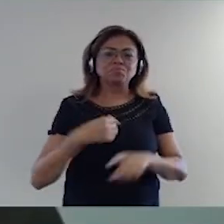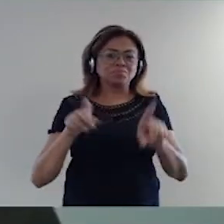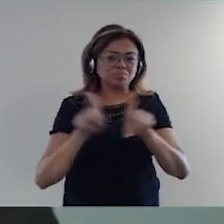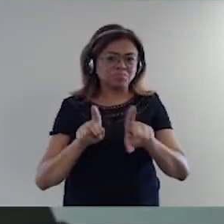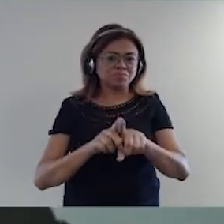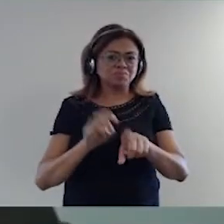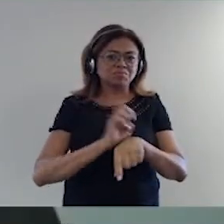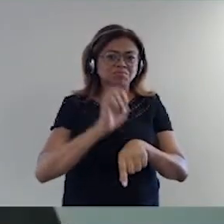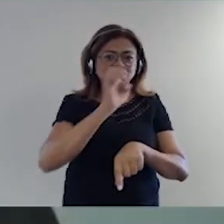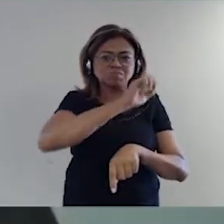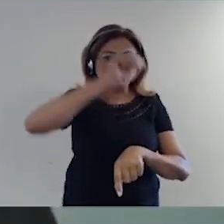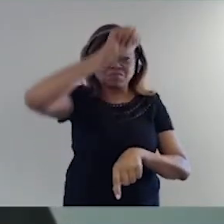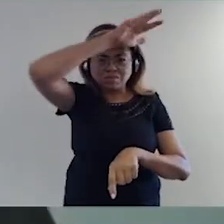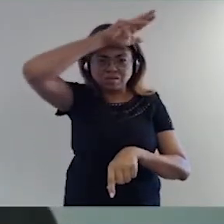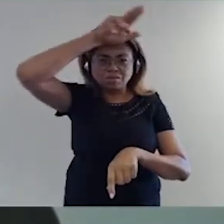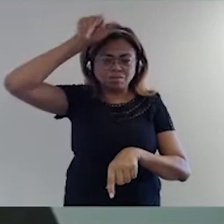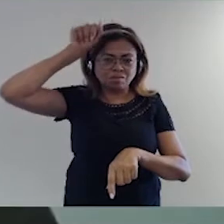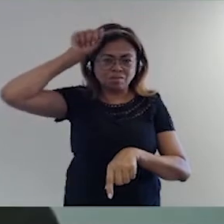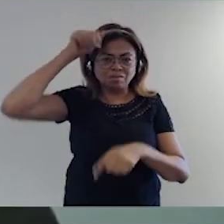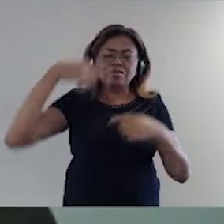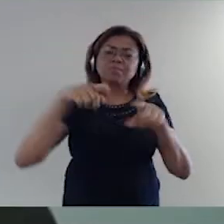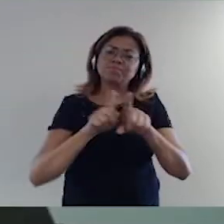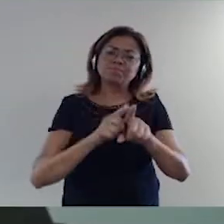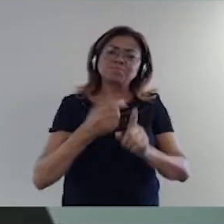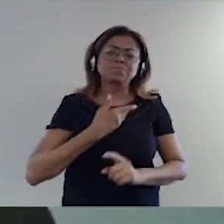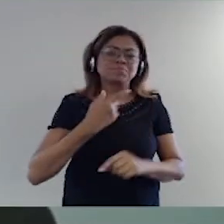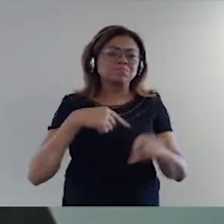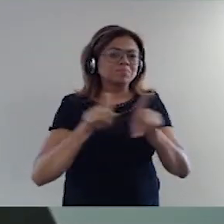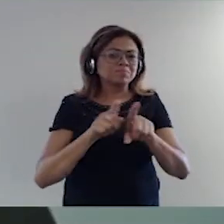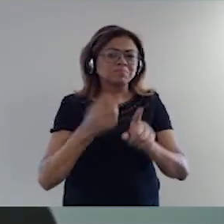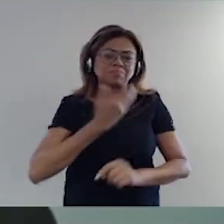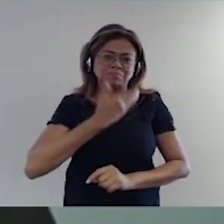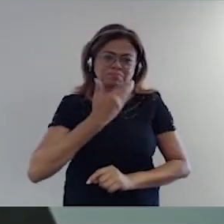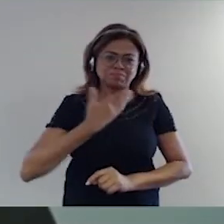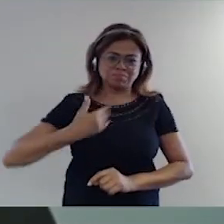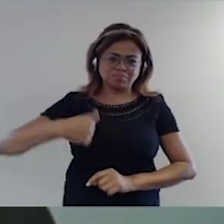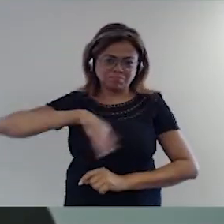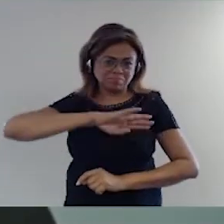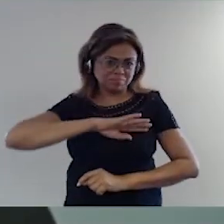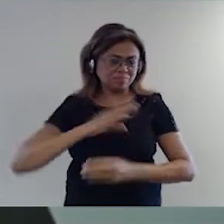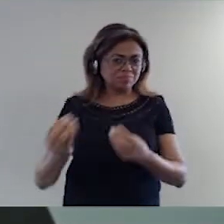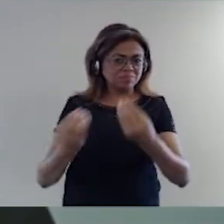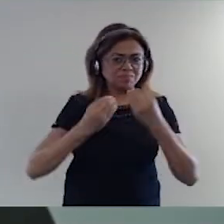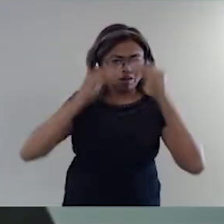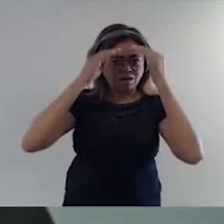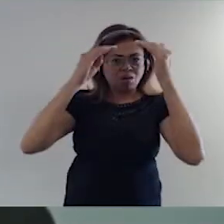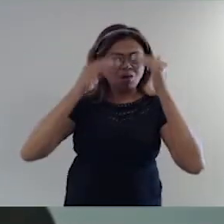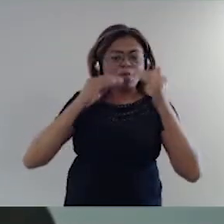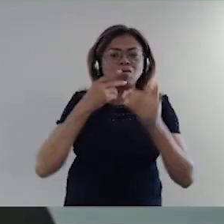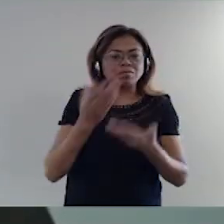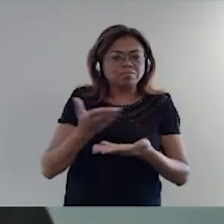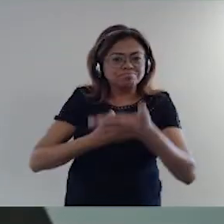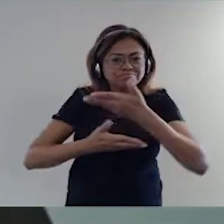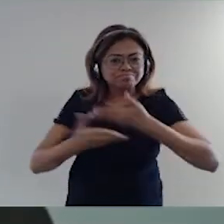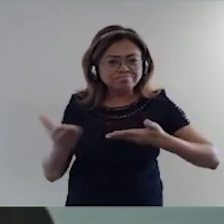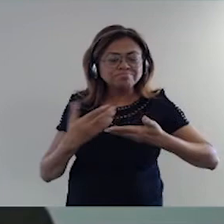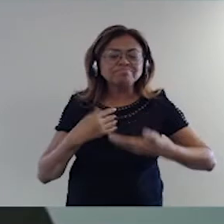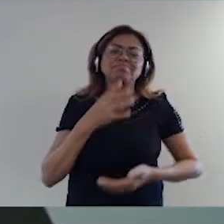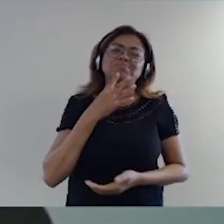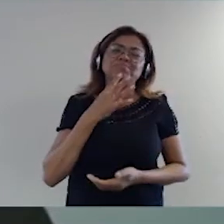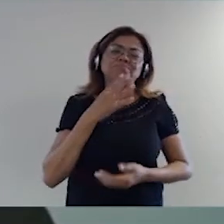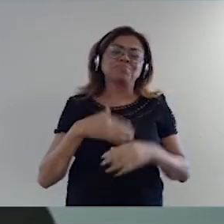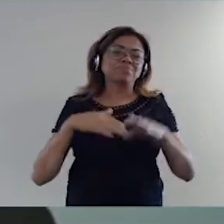estado do Amazonas, doutor Marcelo Ramos, colega nosso também, que nos dá a honra aqui de compartilhar um pouco o seu